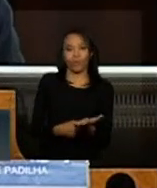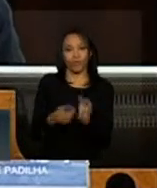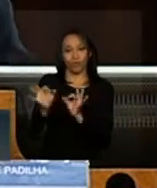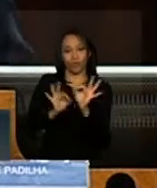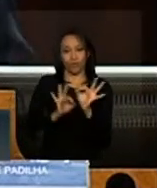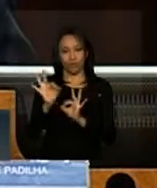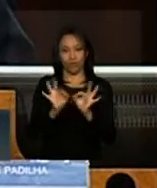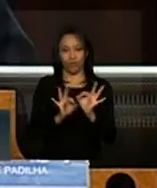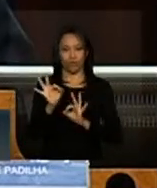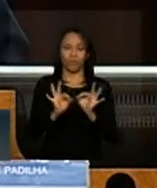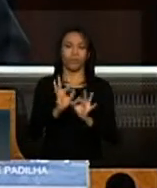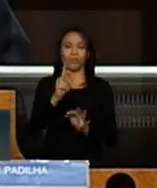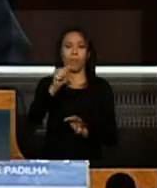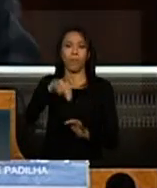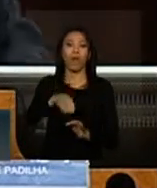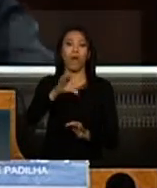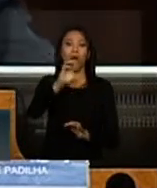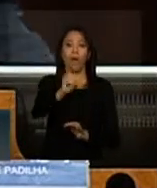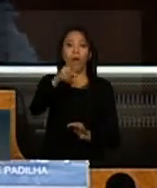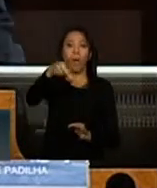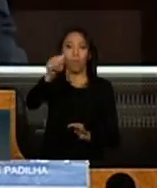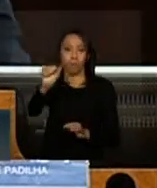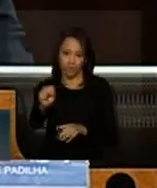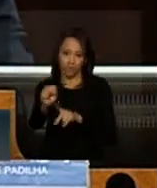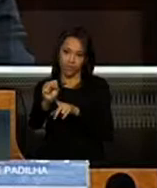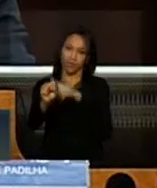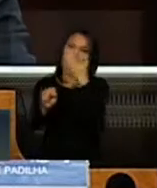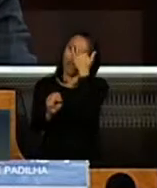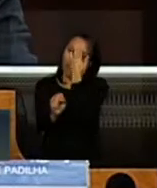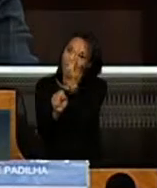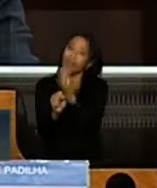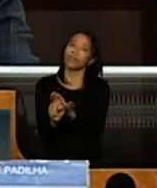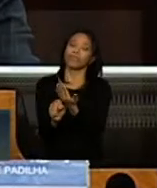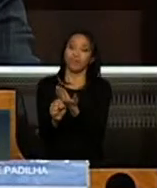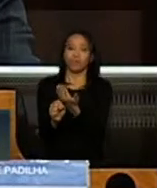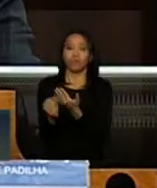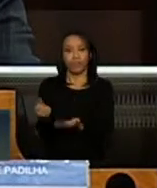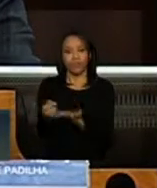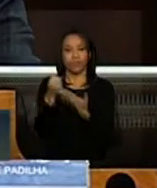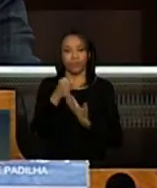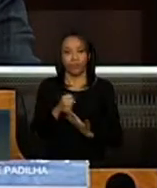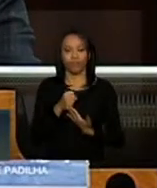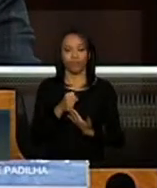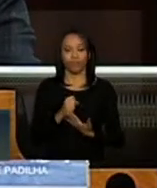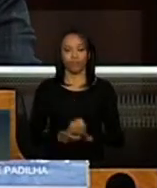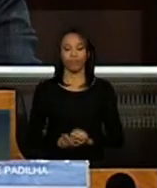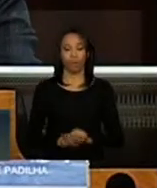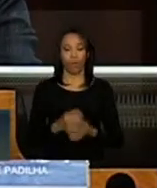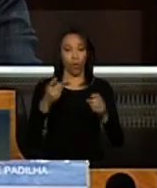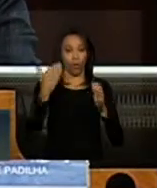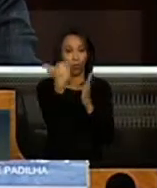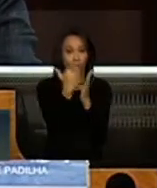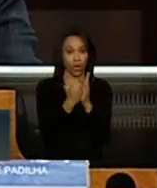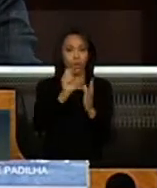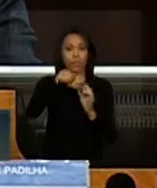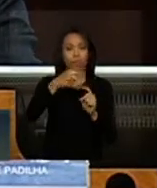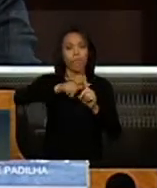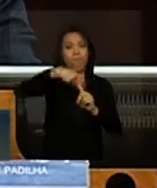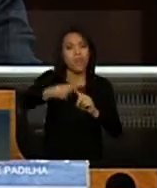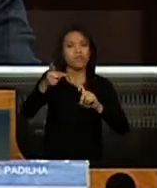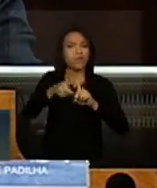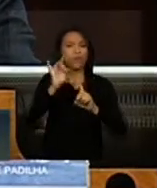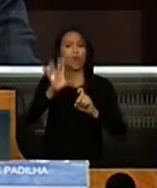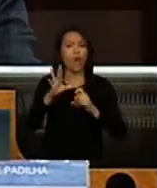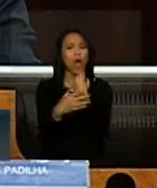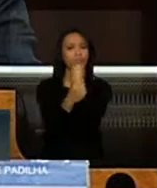de Saúde, com a OPAS. Eu quero agradecer muito a Organização Pan-Americana de Saúde para isso. Então, Mais Médicos busca não só